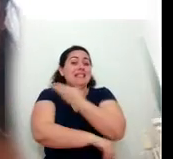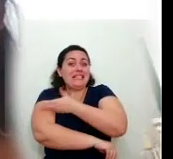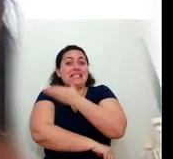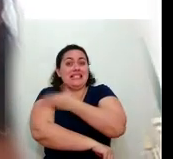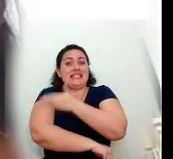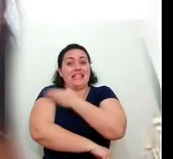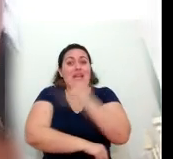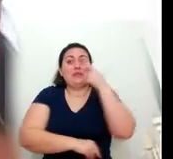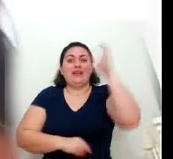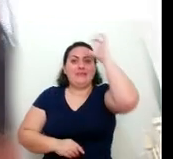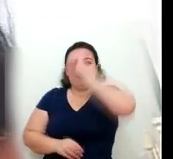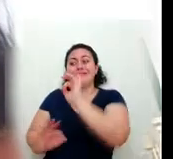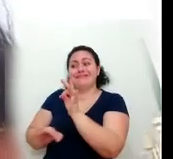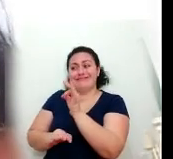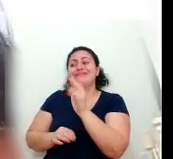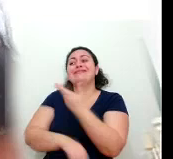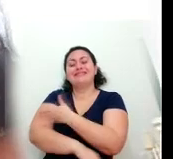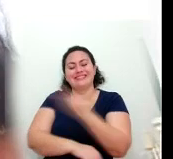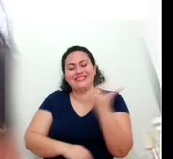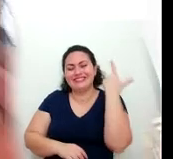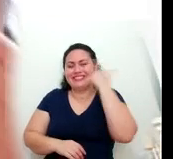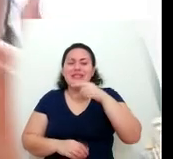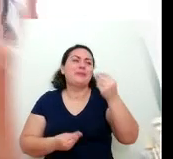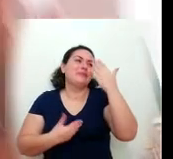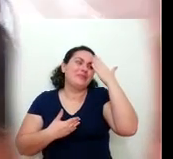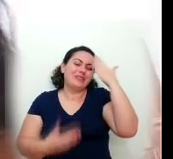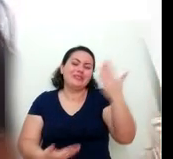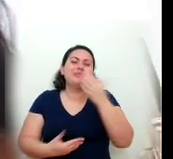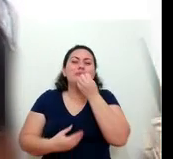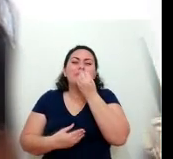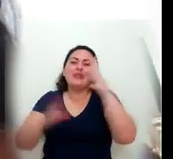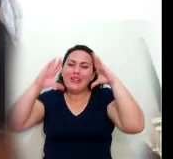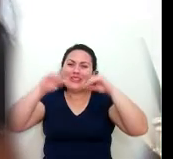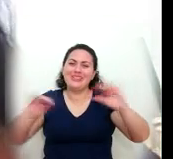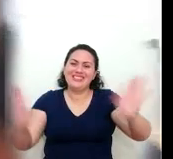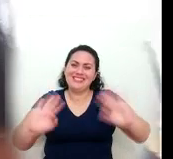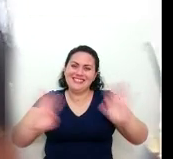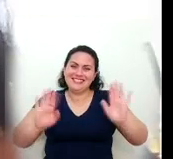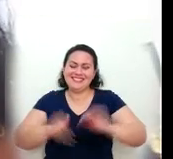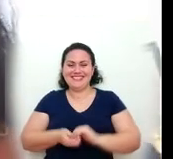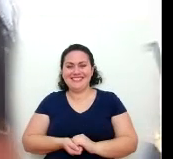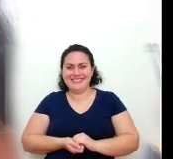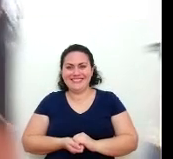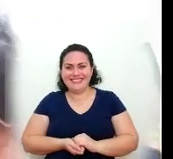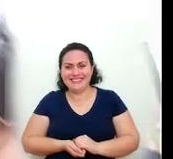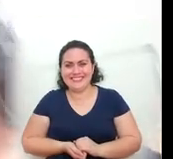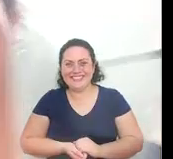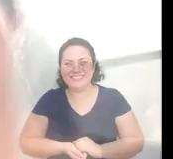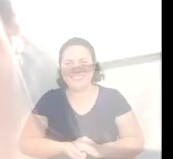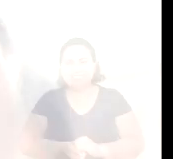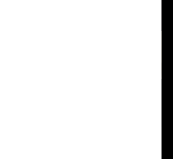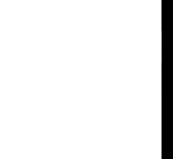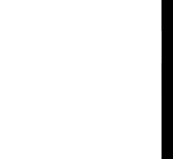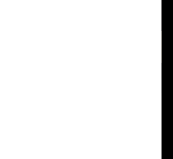noite. Né? Boa noite, Dani. Literalmente, né? Boa noite para todo mundo. Obrigada. Tchau.